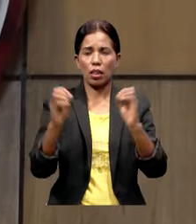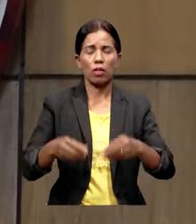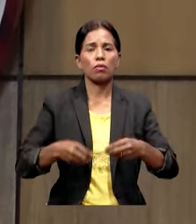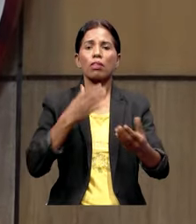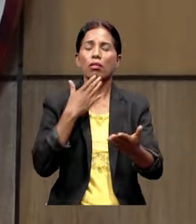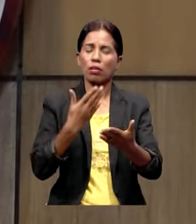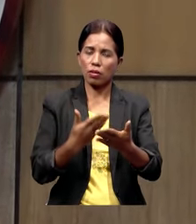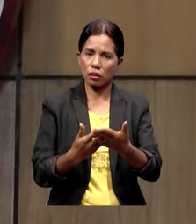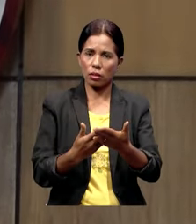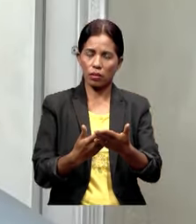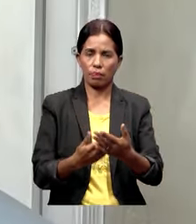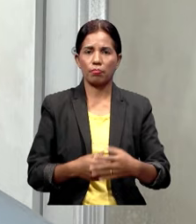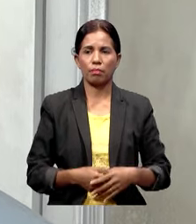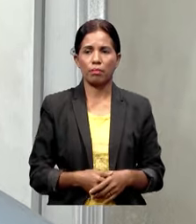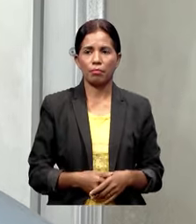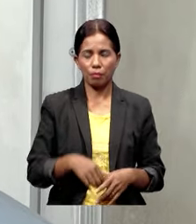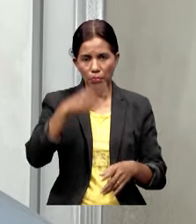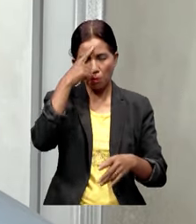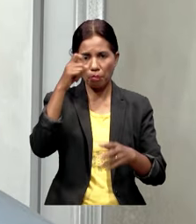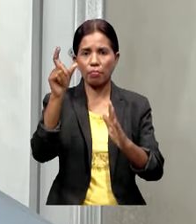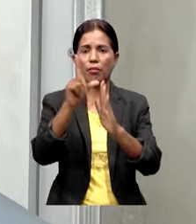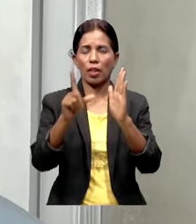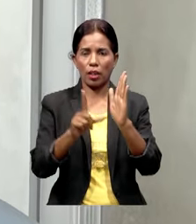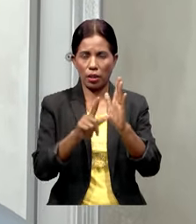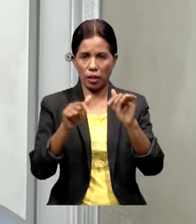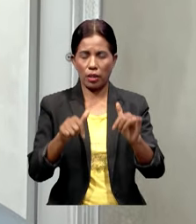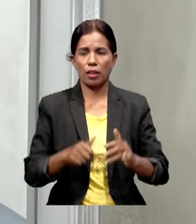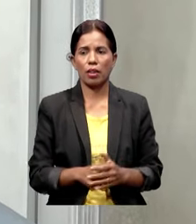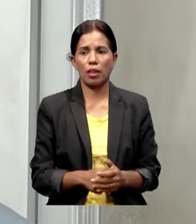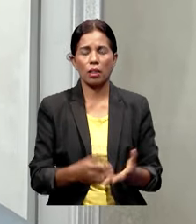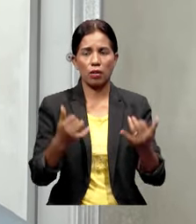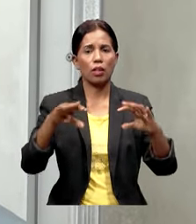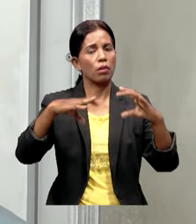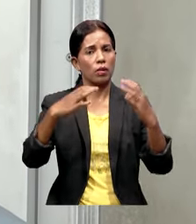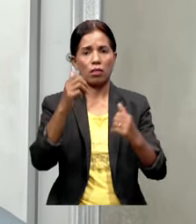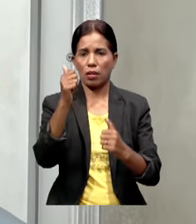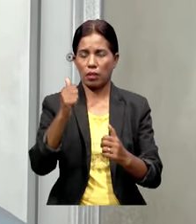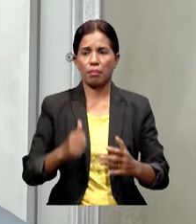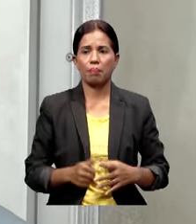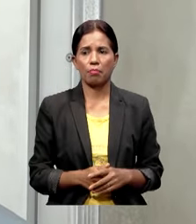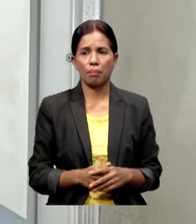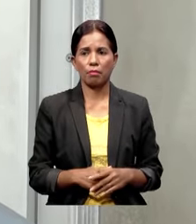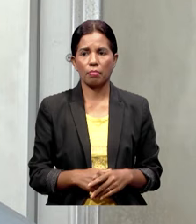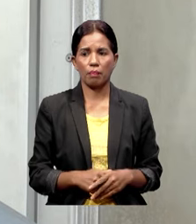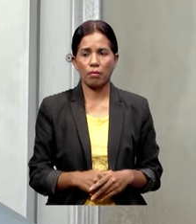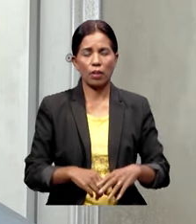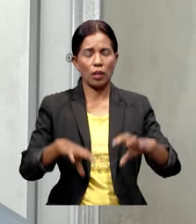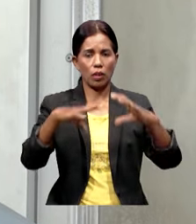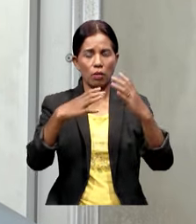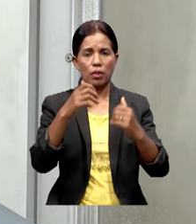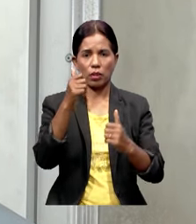ba interesse comum. Tamba lei ne ne ora comissão a né comissão